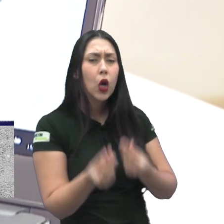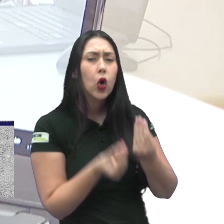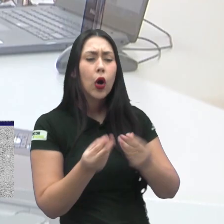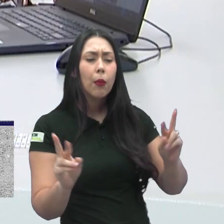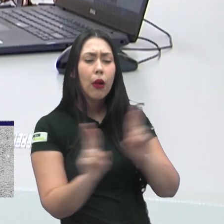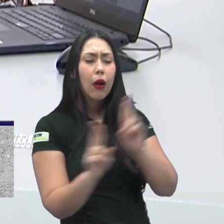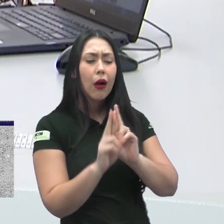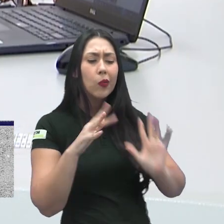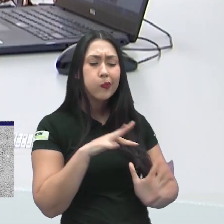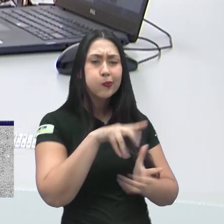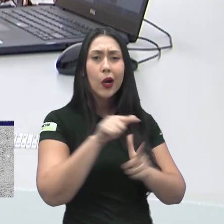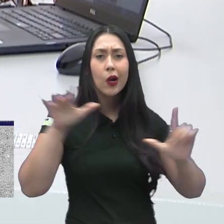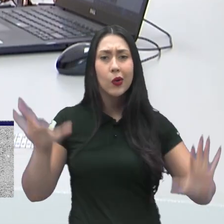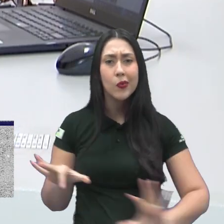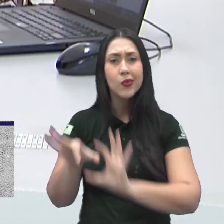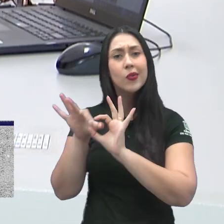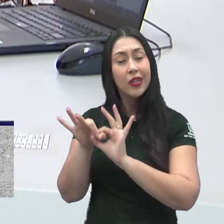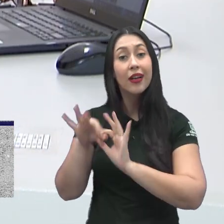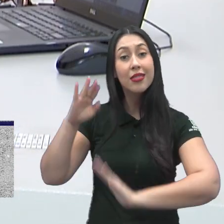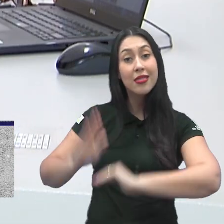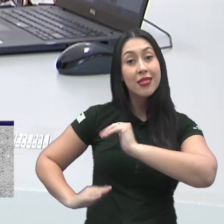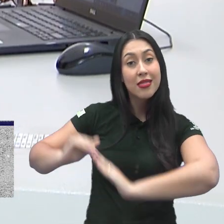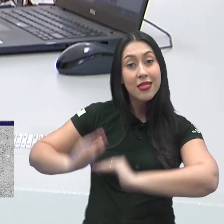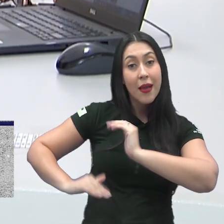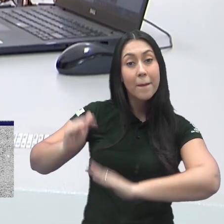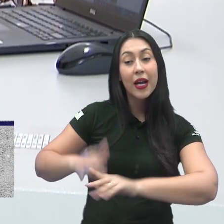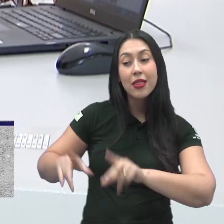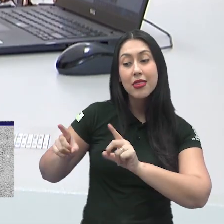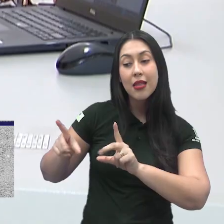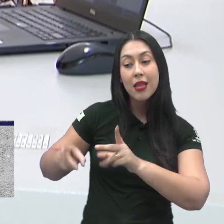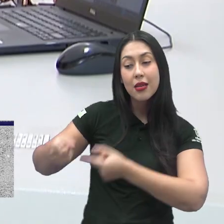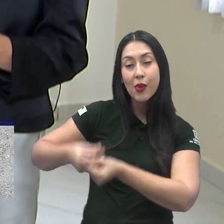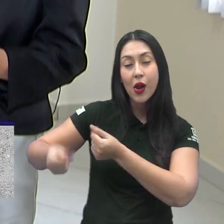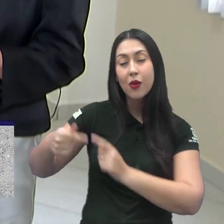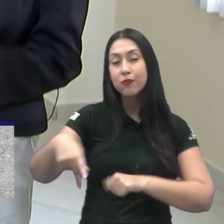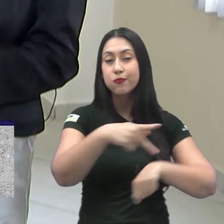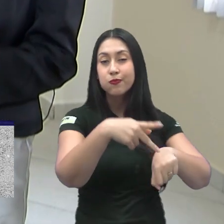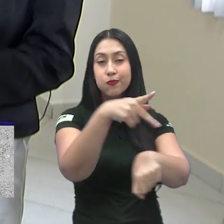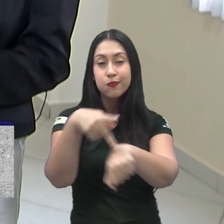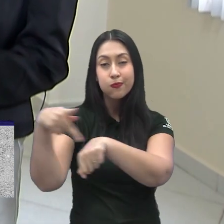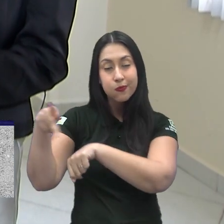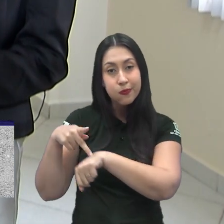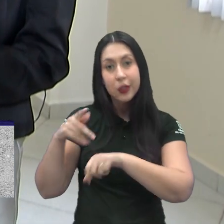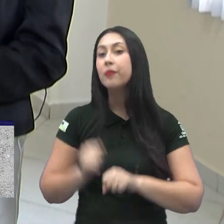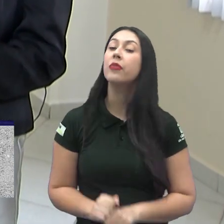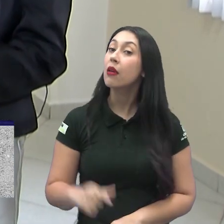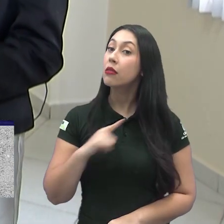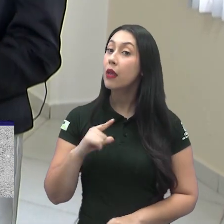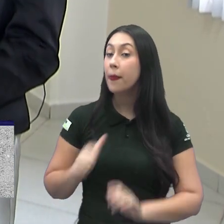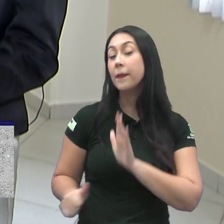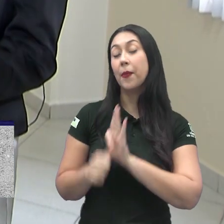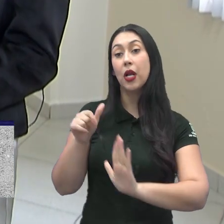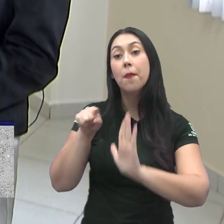relações internacionais se conectam na prática com o comércio exterior. Tem a